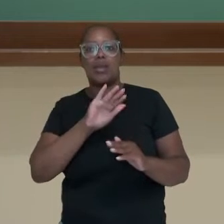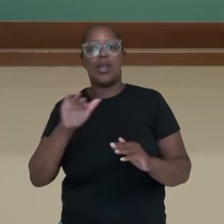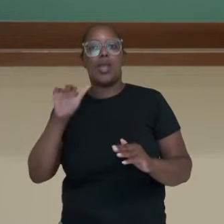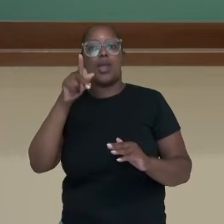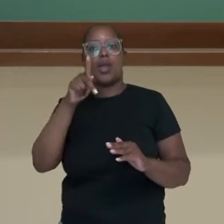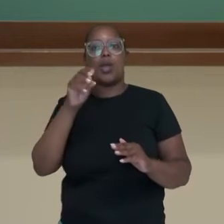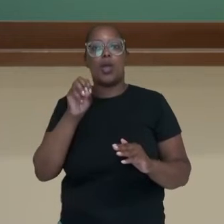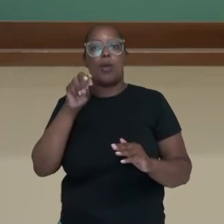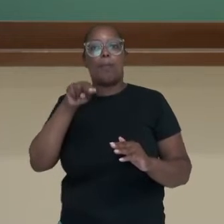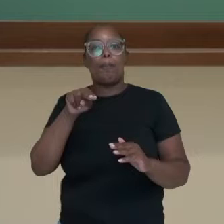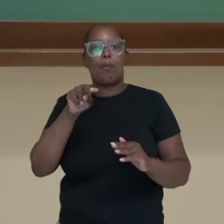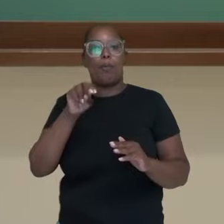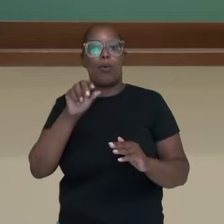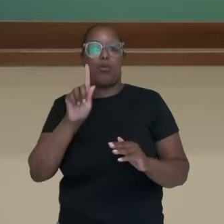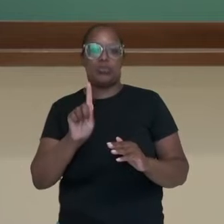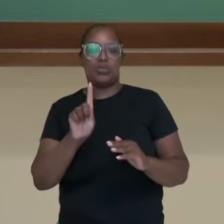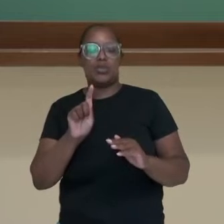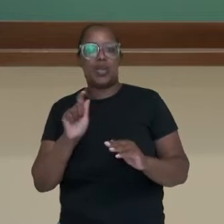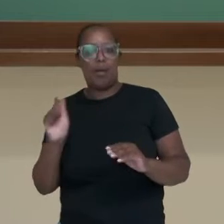o jogo de ping-pong